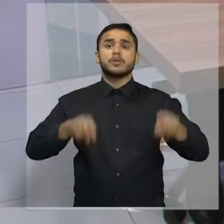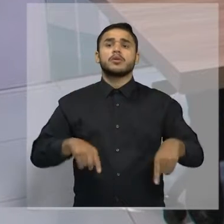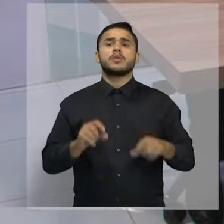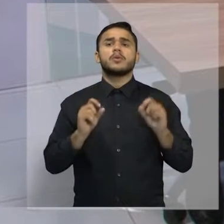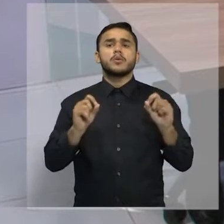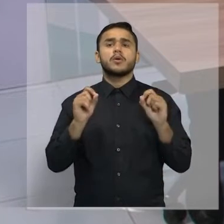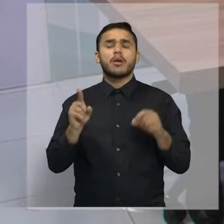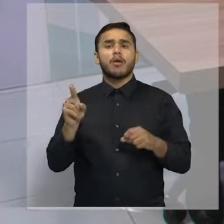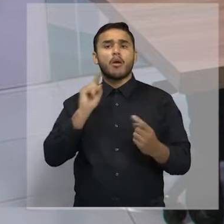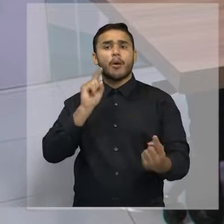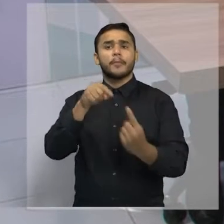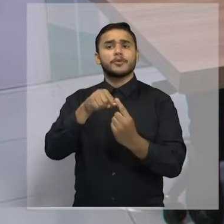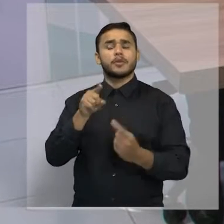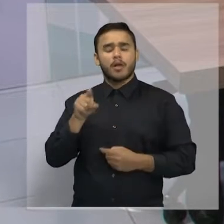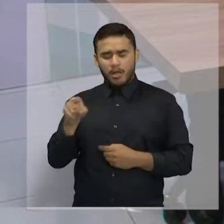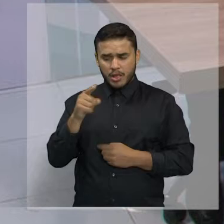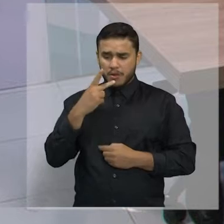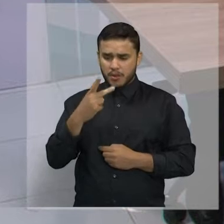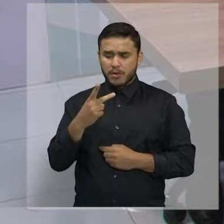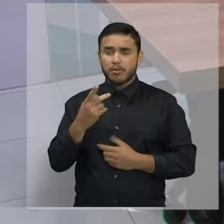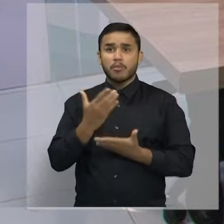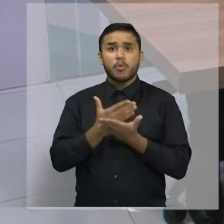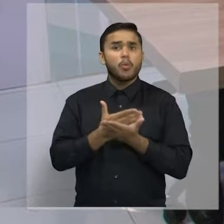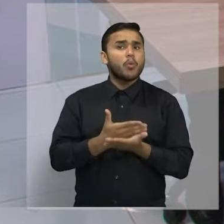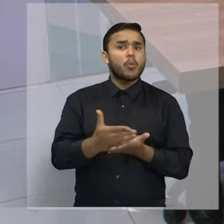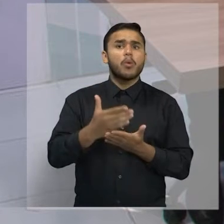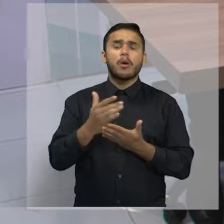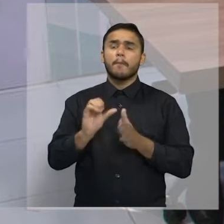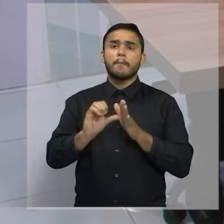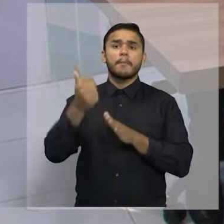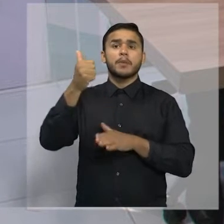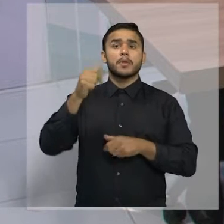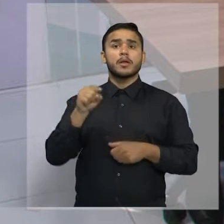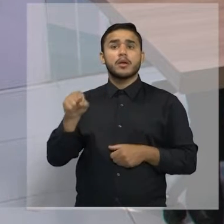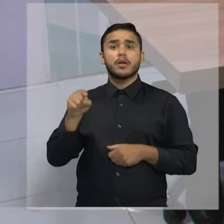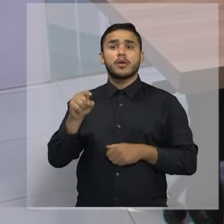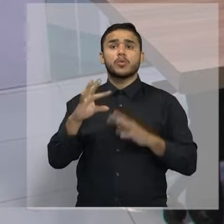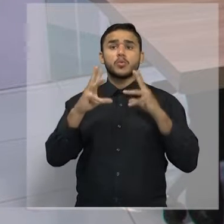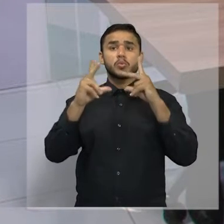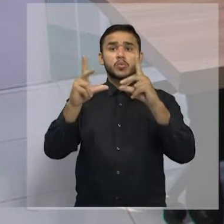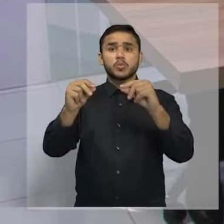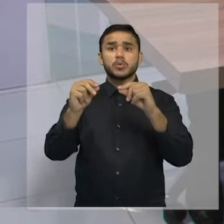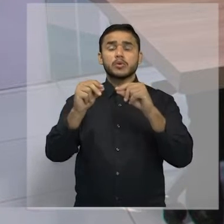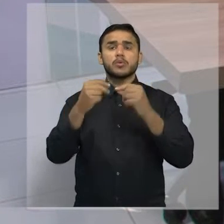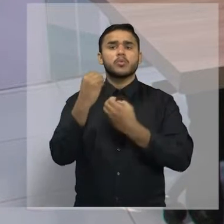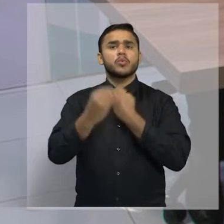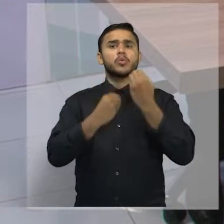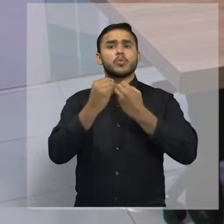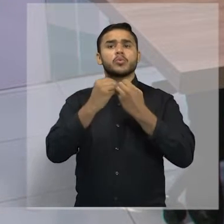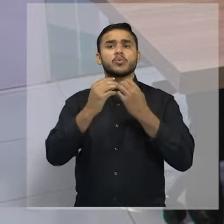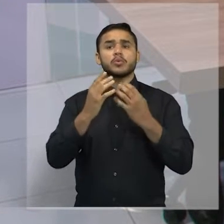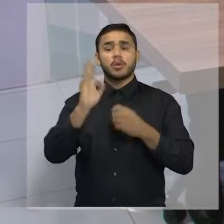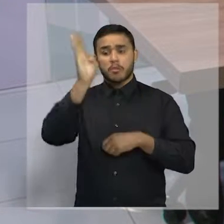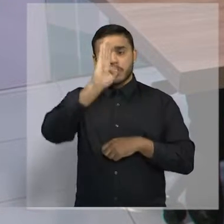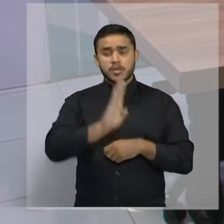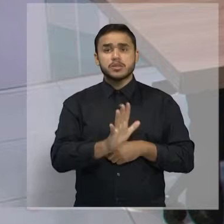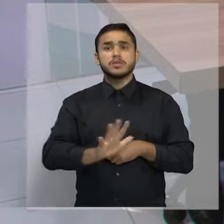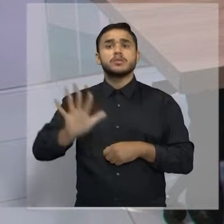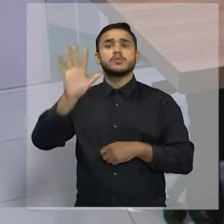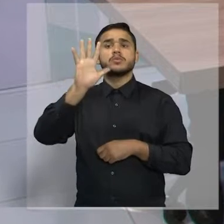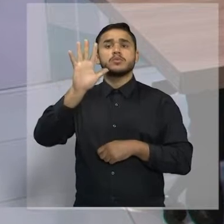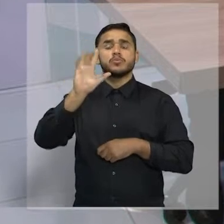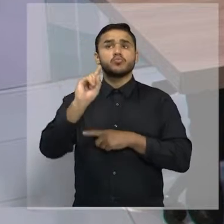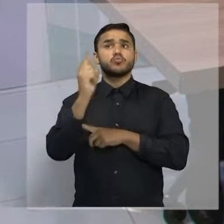como objetivo, e aliás a ideia é pioneira, é o primeiro Observatório do Federalismo Brasileiro no Brasil. Qual é a